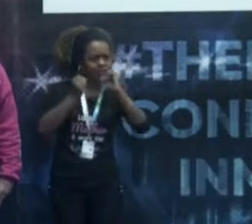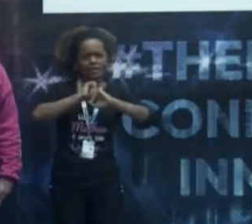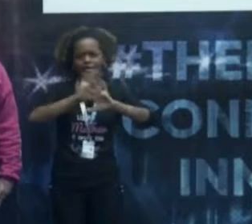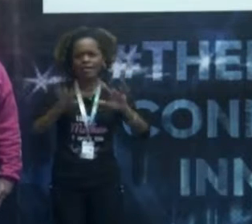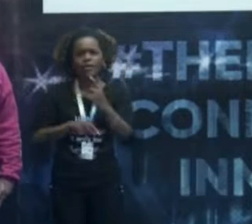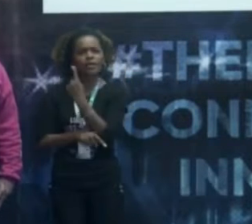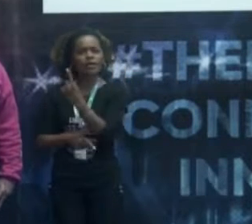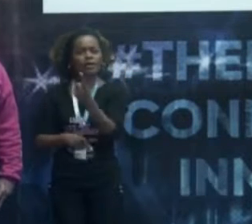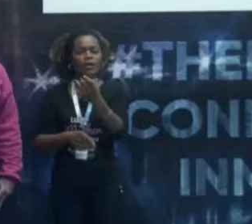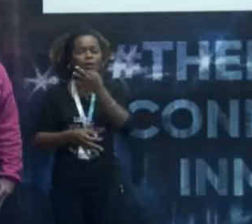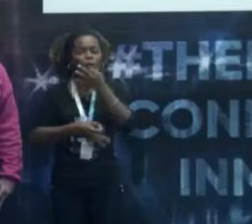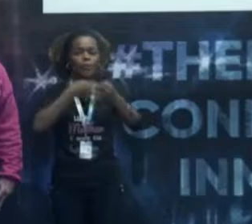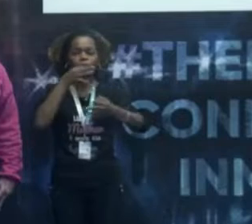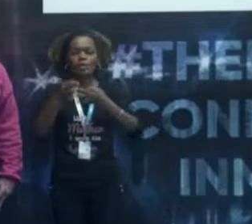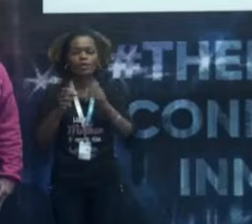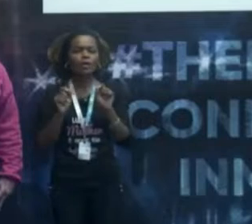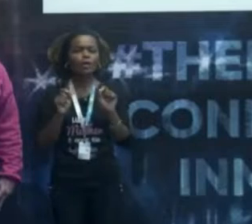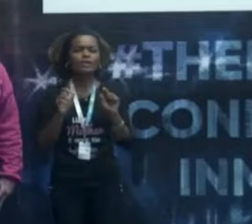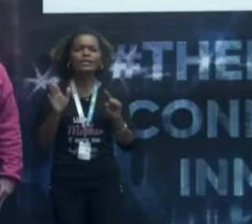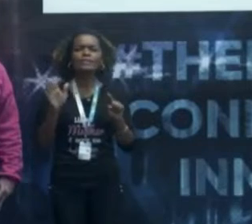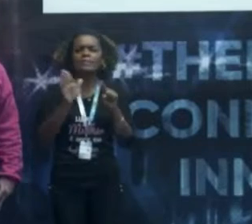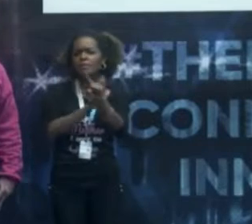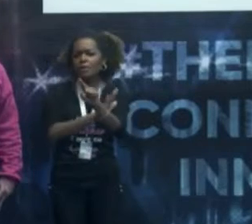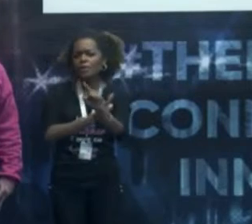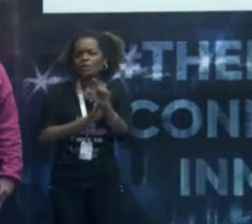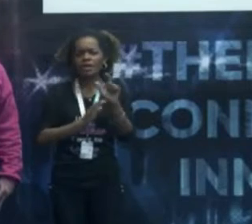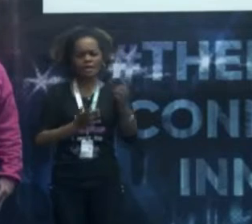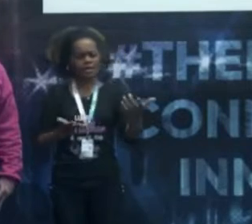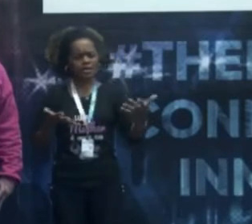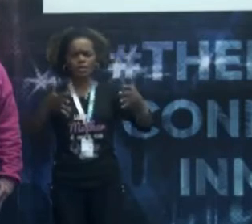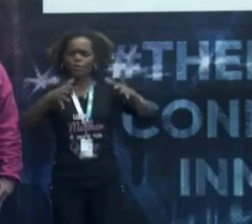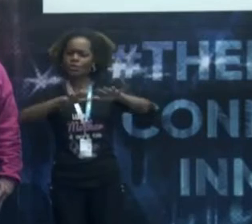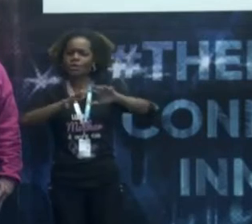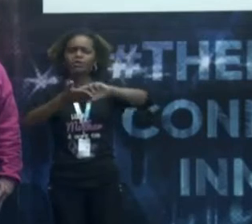um. Para vocês, o que é inclusão?